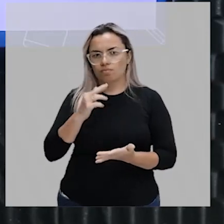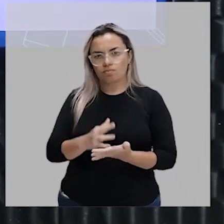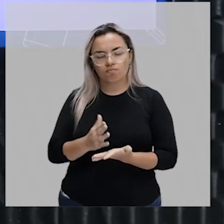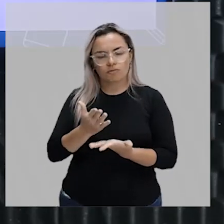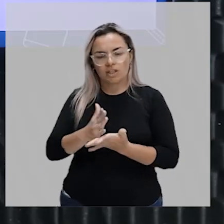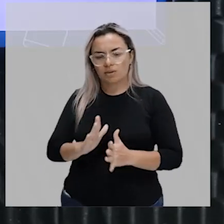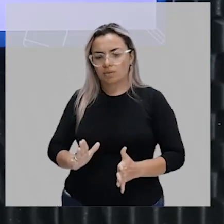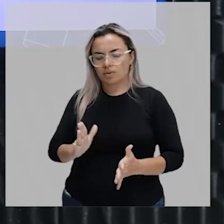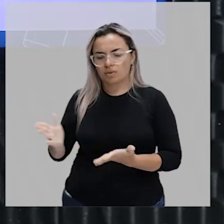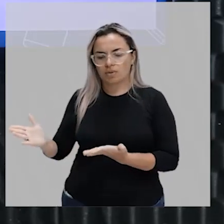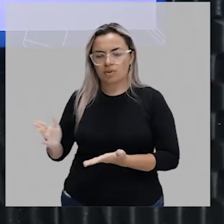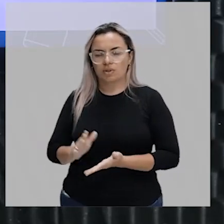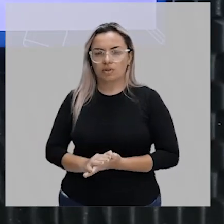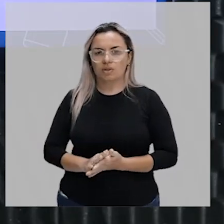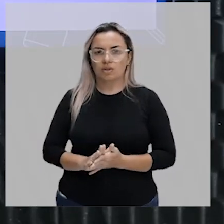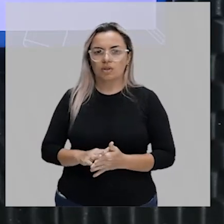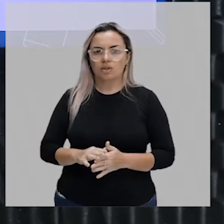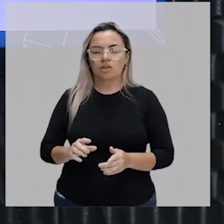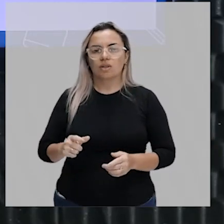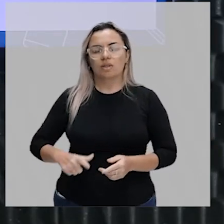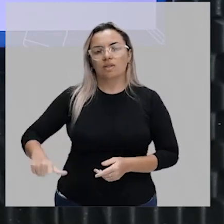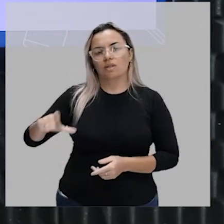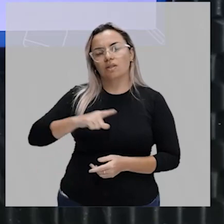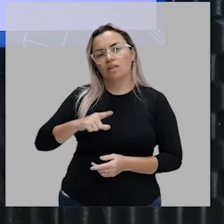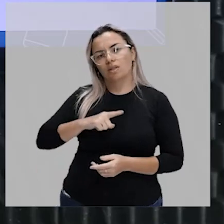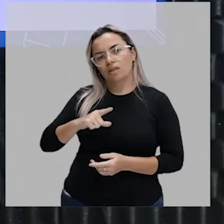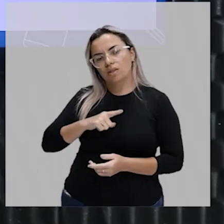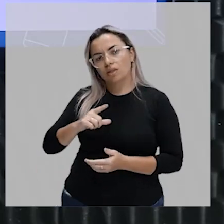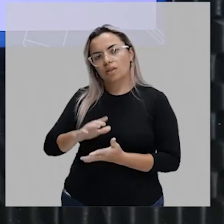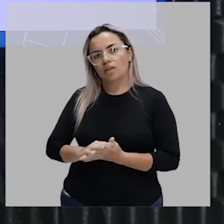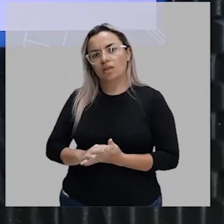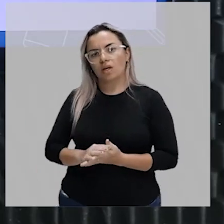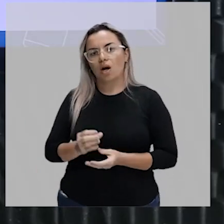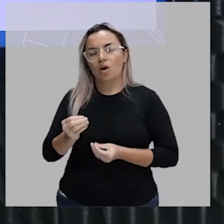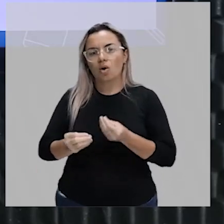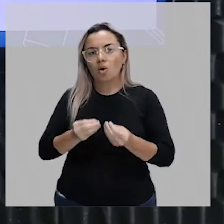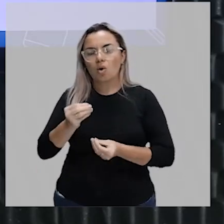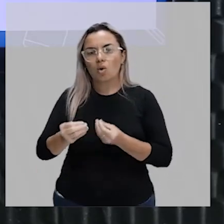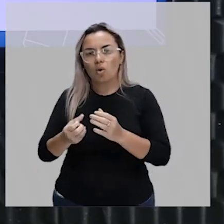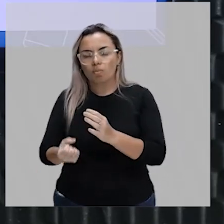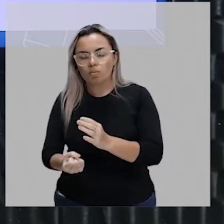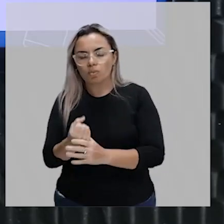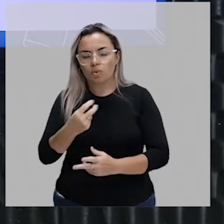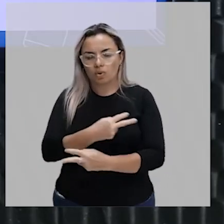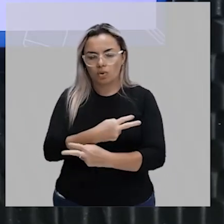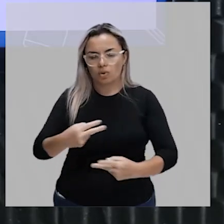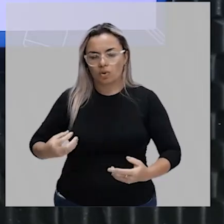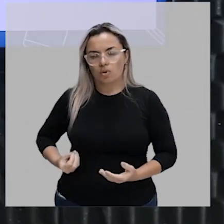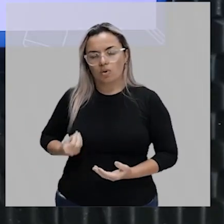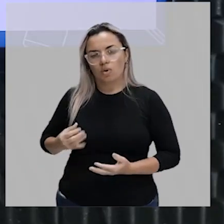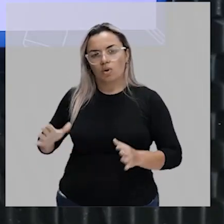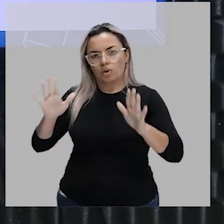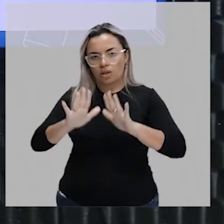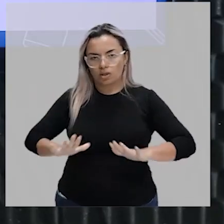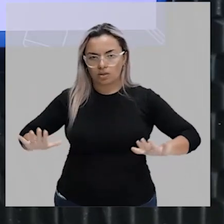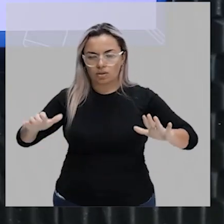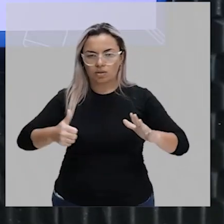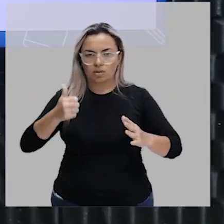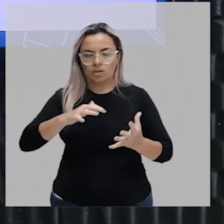que realmente teria condições de se originar os primeiros seres vivos somente com aquela atmosfera primitiva,